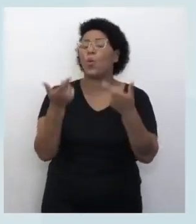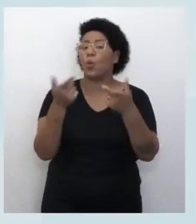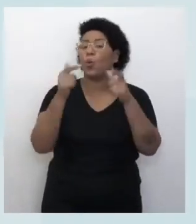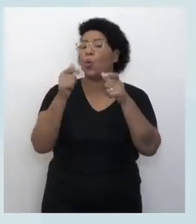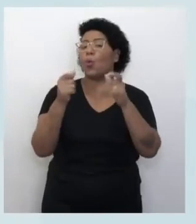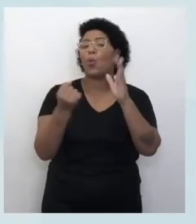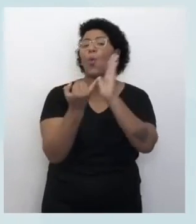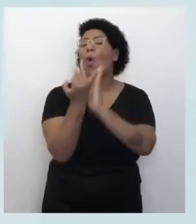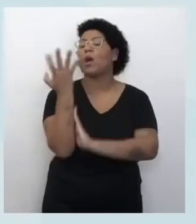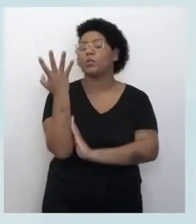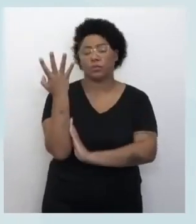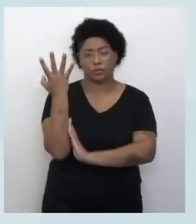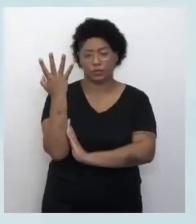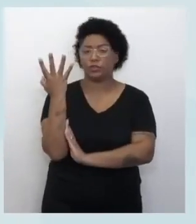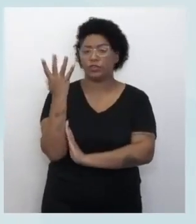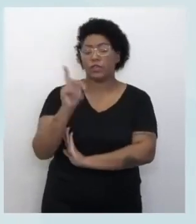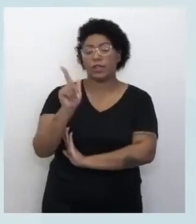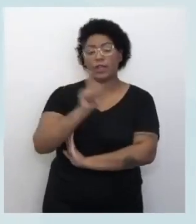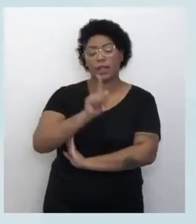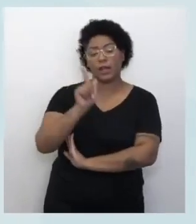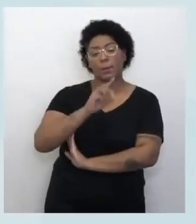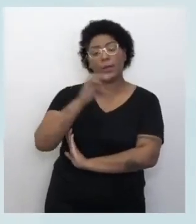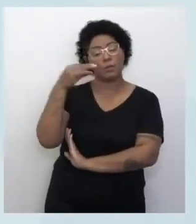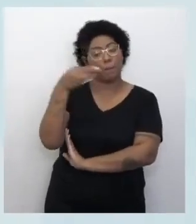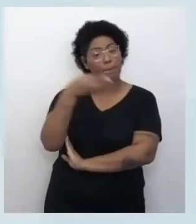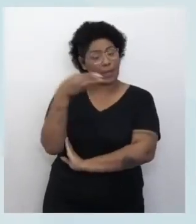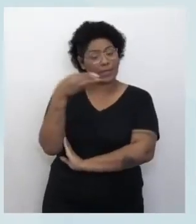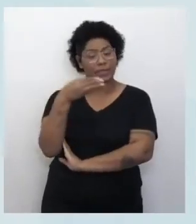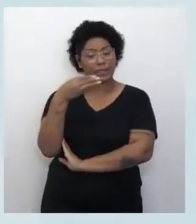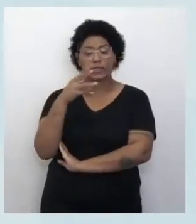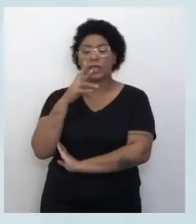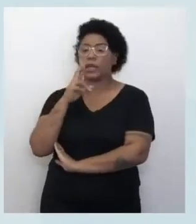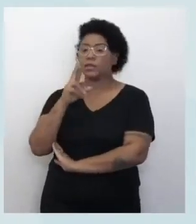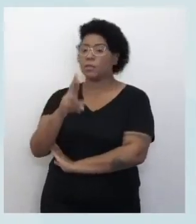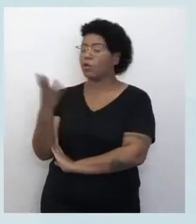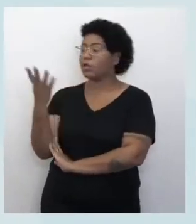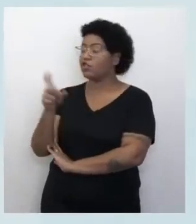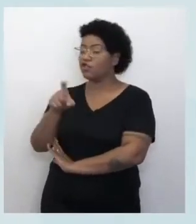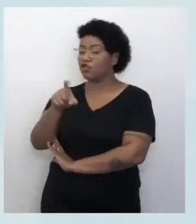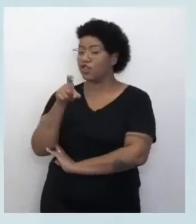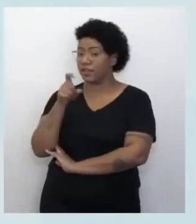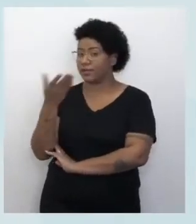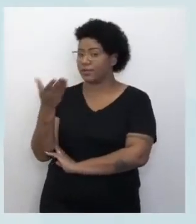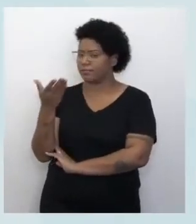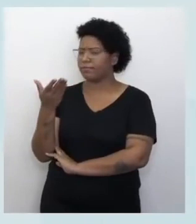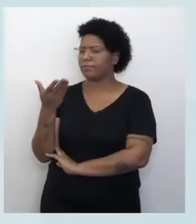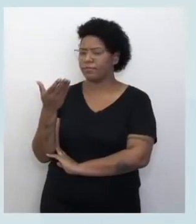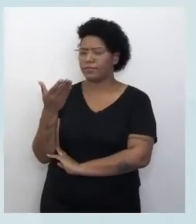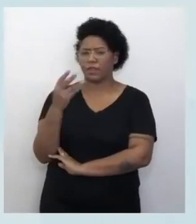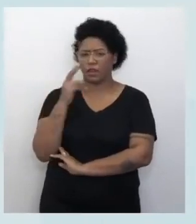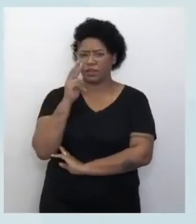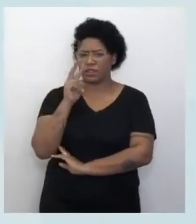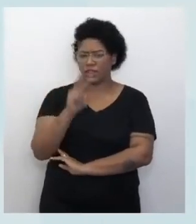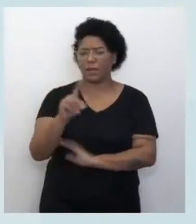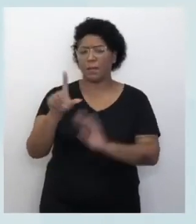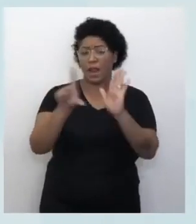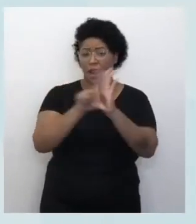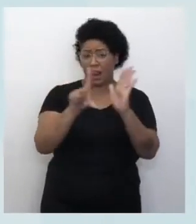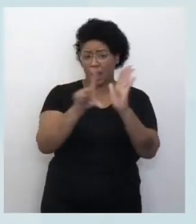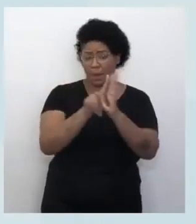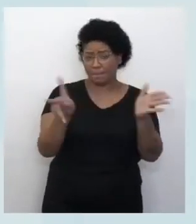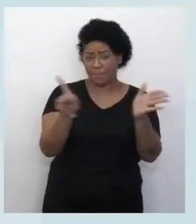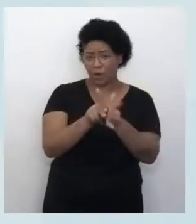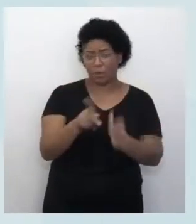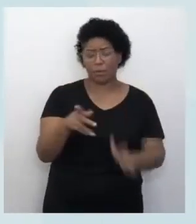quantidade de gramas, ok, do cloreto de magnésio, que corresponde a X. Então temos, pela lei de Lavoisier,